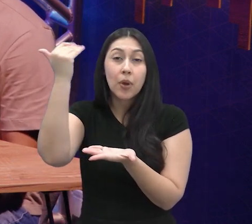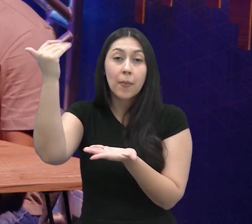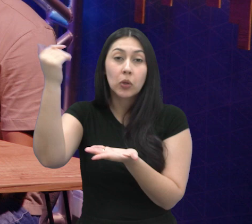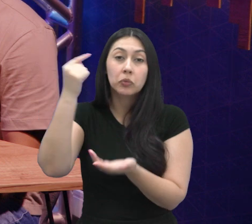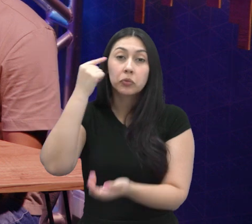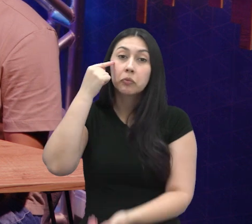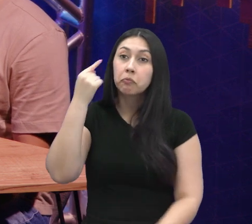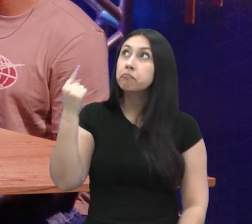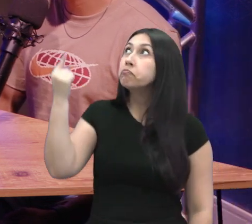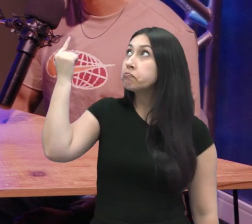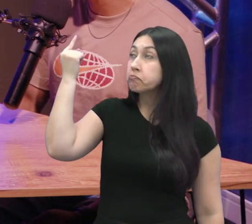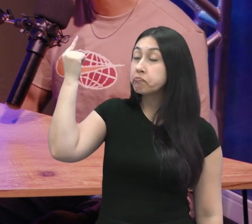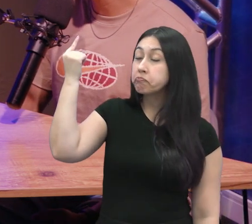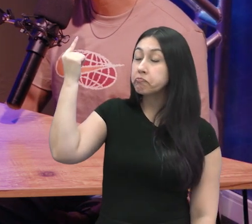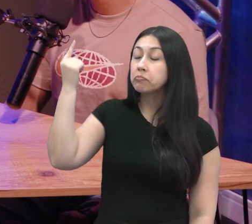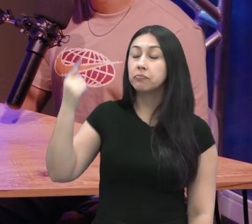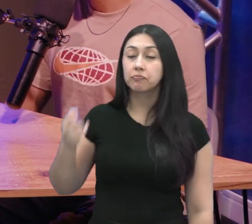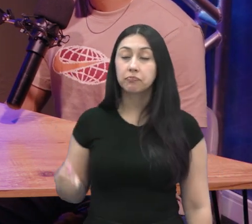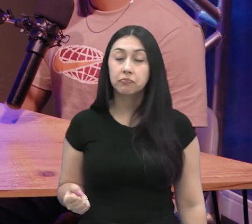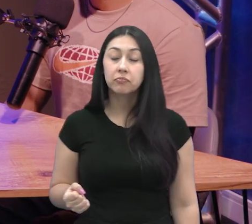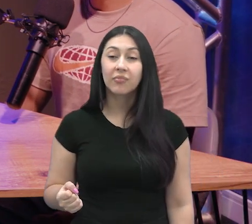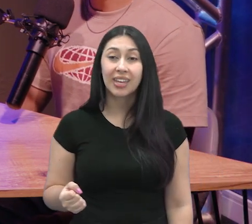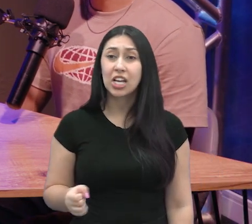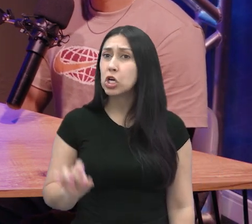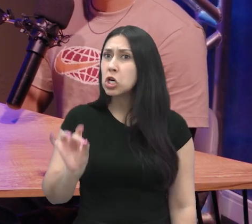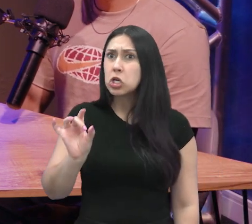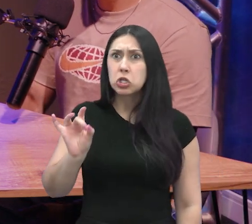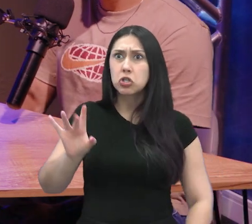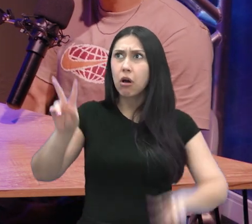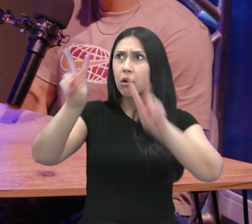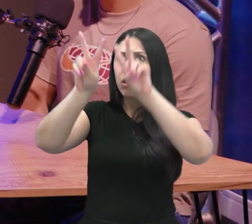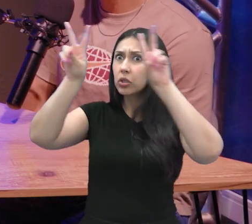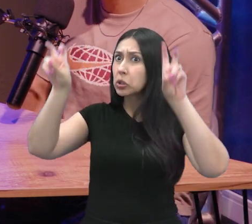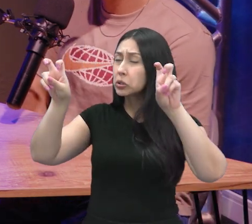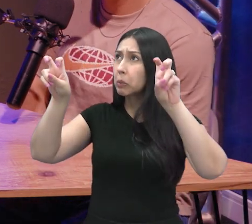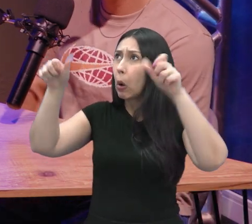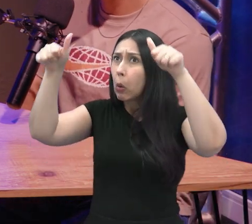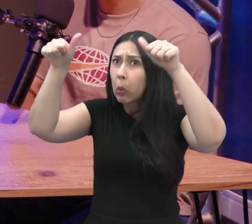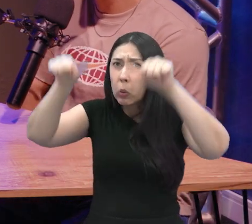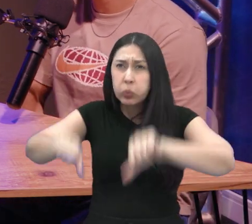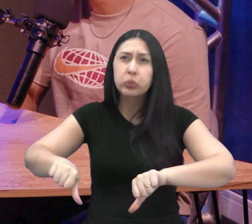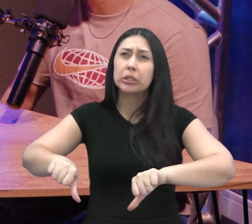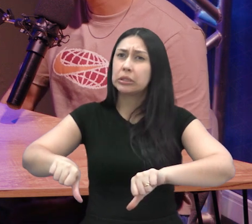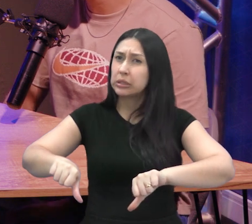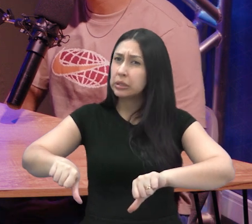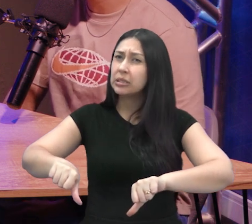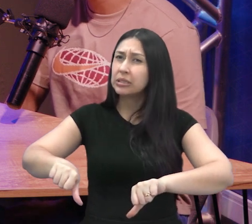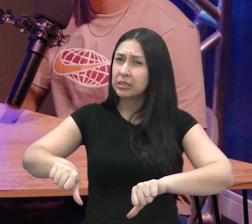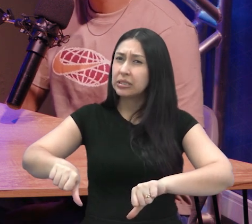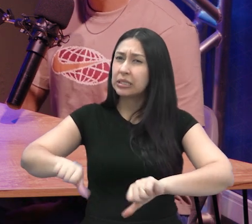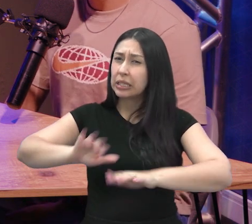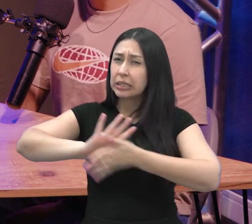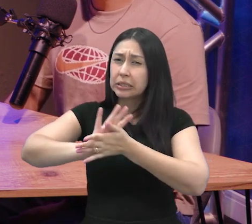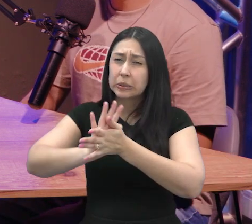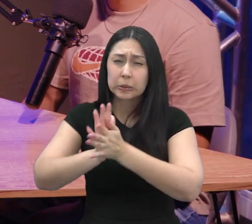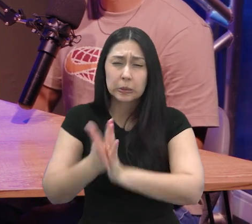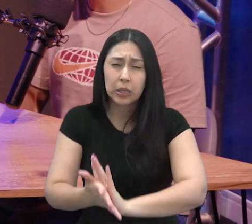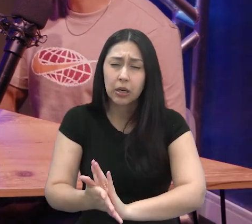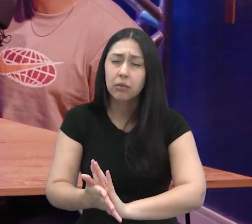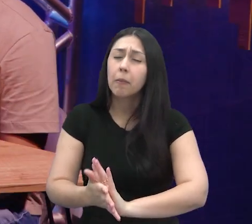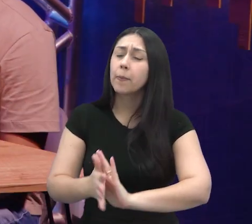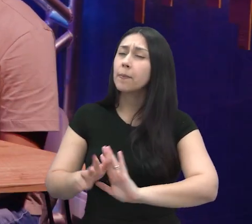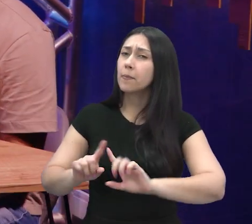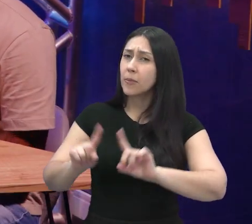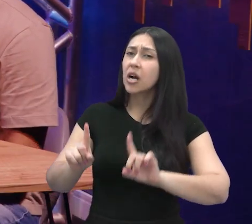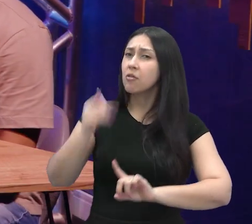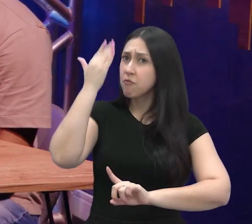o Notícias Populares, que só tinha umas manchetes super bizarríssimas, assim, e